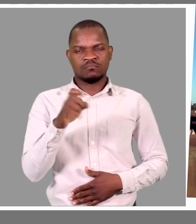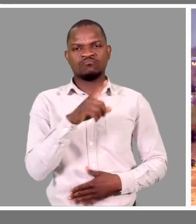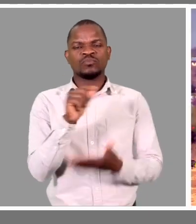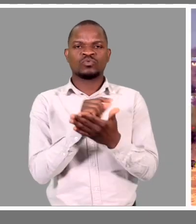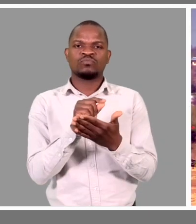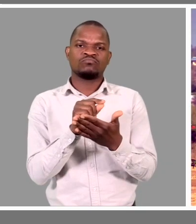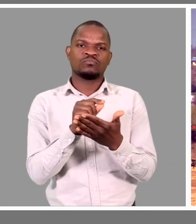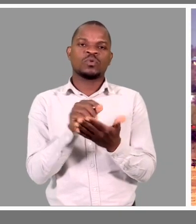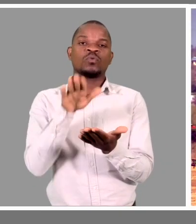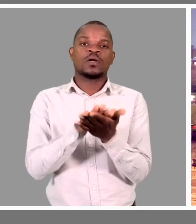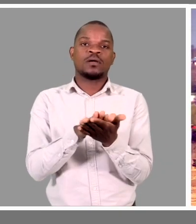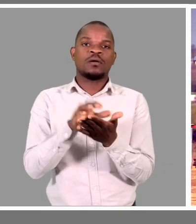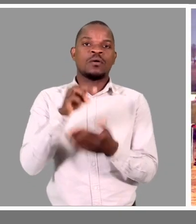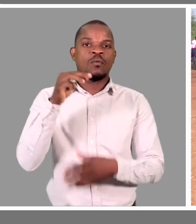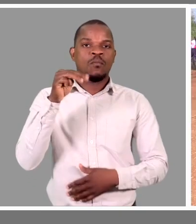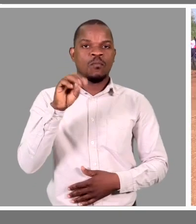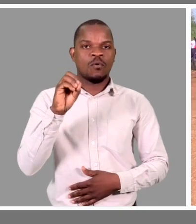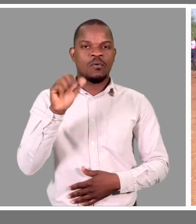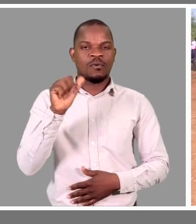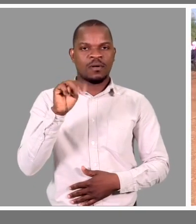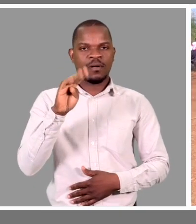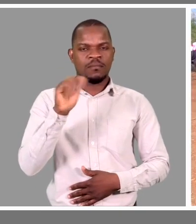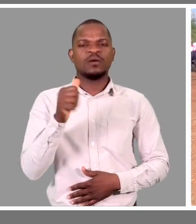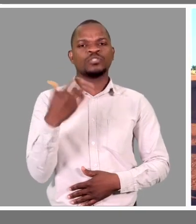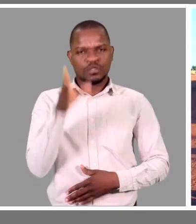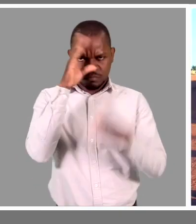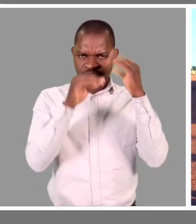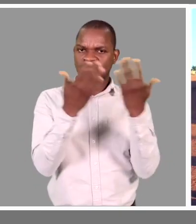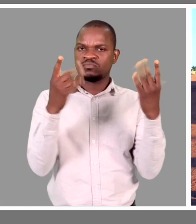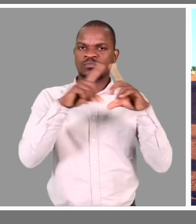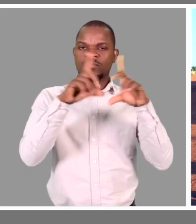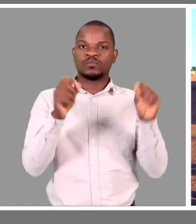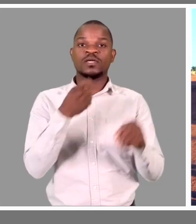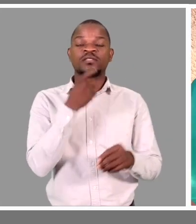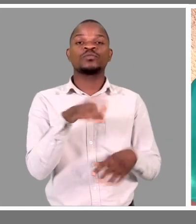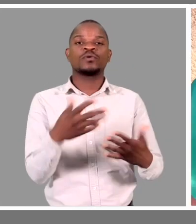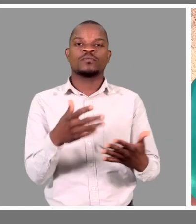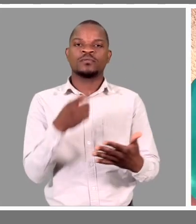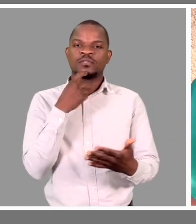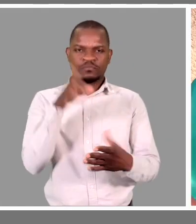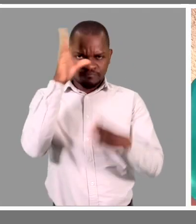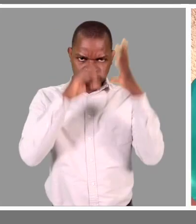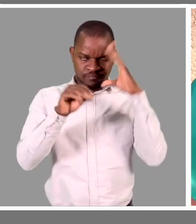Xavanim, em Moaba, é exemplo de quem já tirou benefício do ensino bilingue.